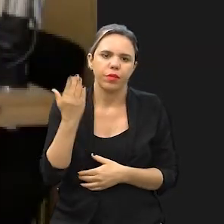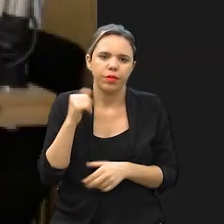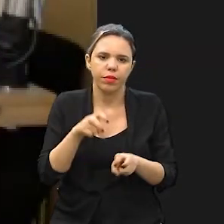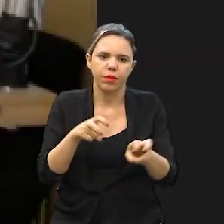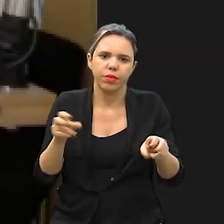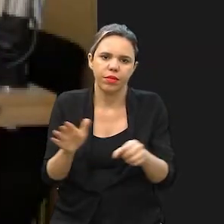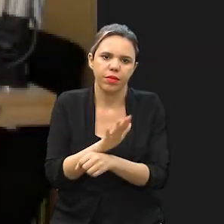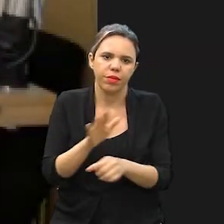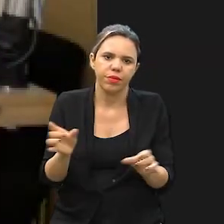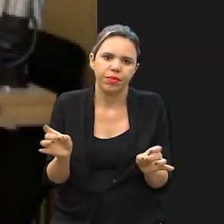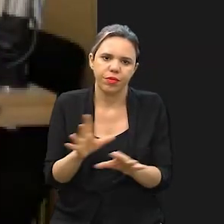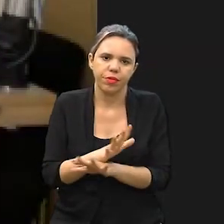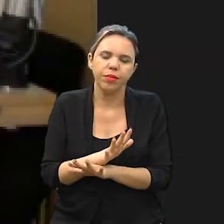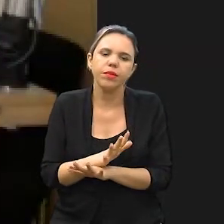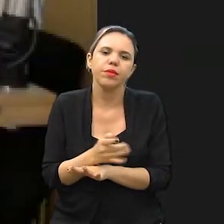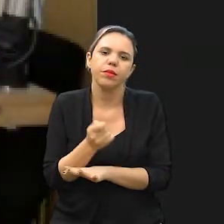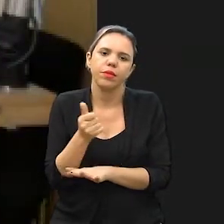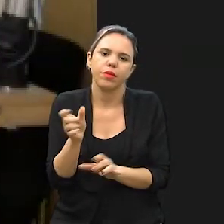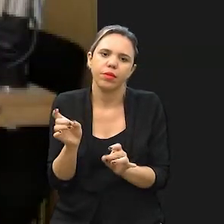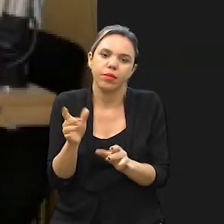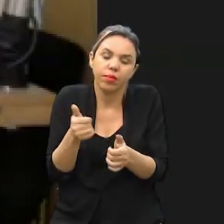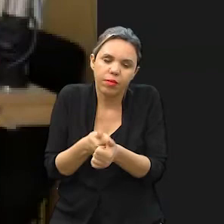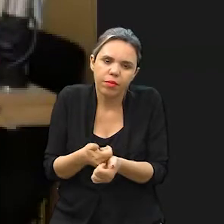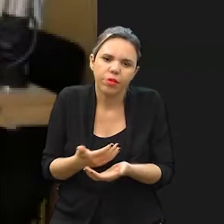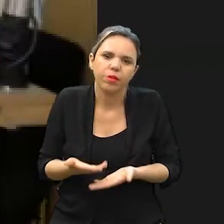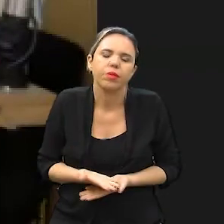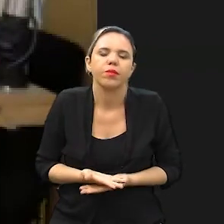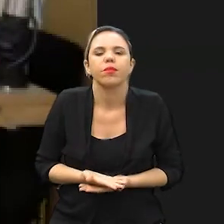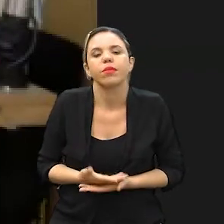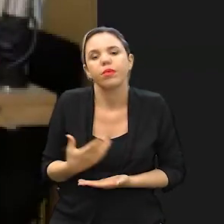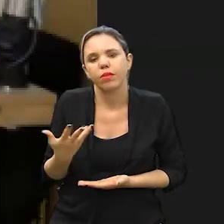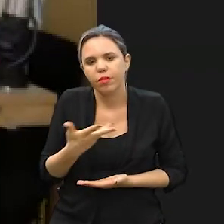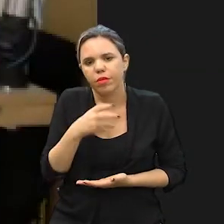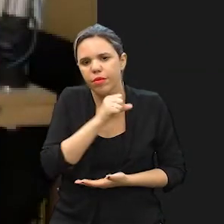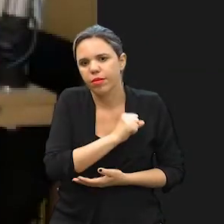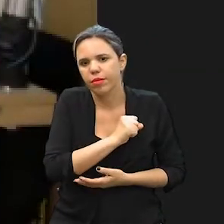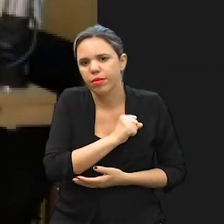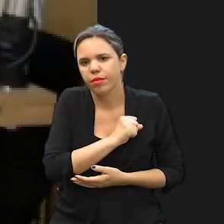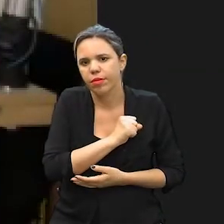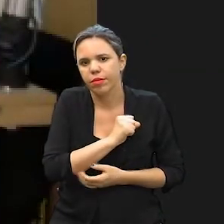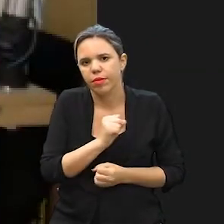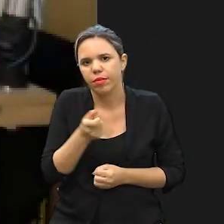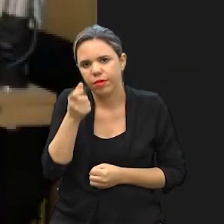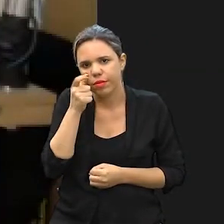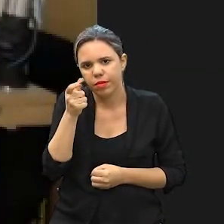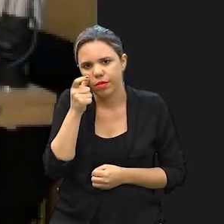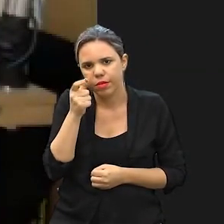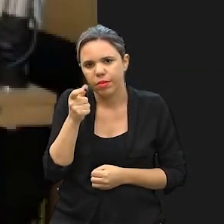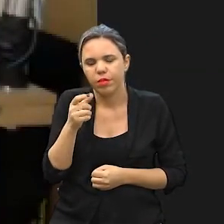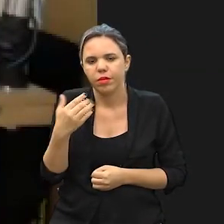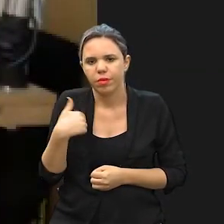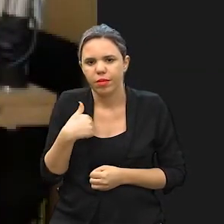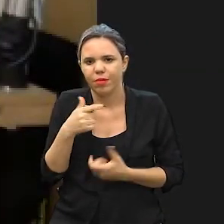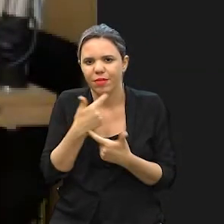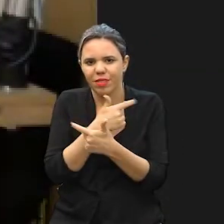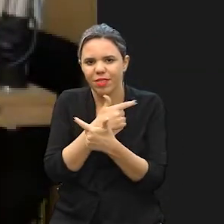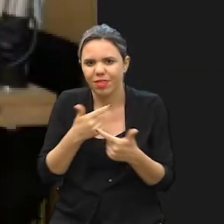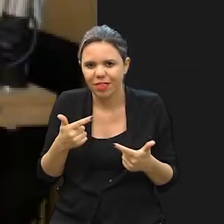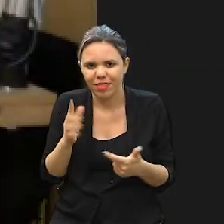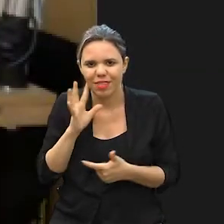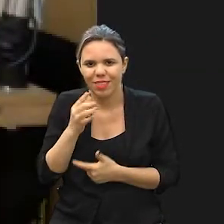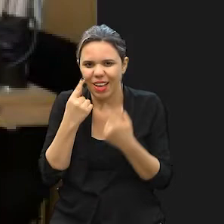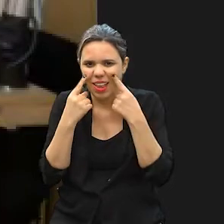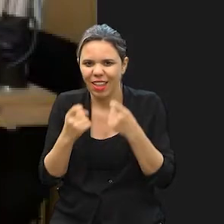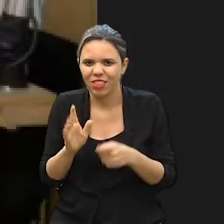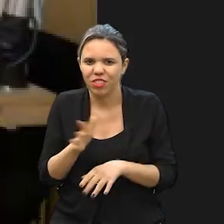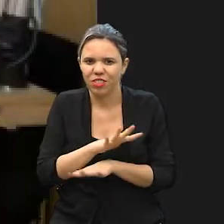também que os ingressos estão quase no finalzinho. Então, vamos lá ver o Chico da Tiana, vamos ver o Kleber Rosa, vamos dar risada, porque para